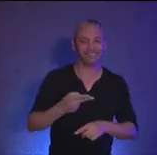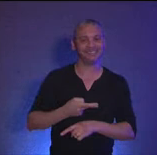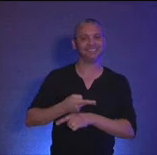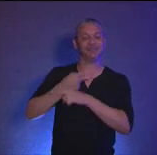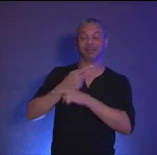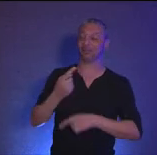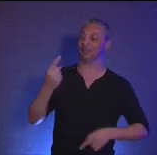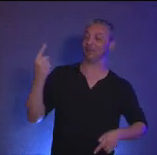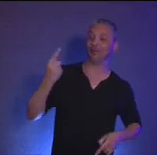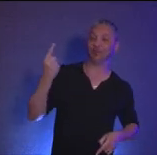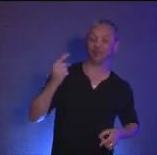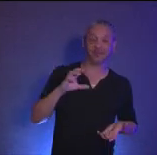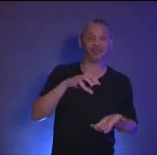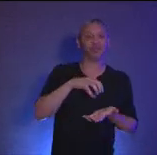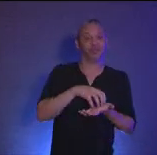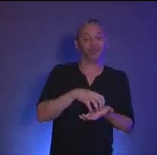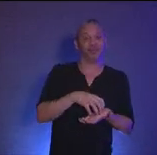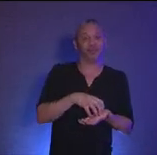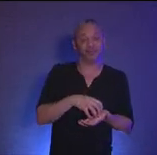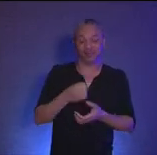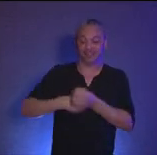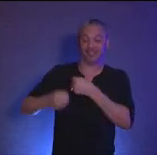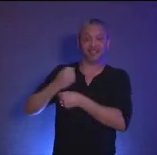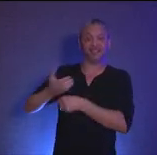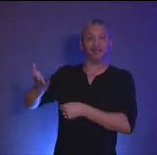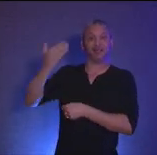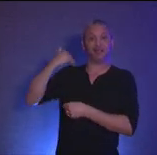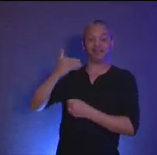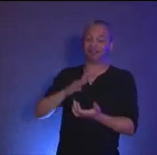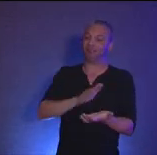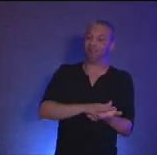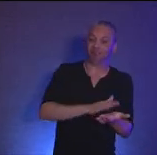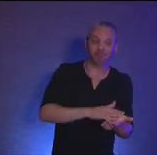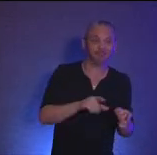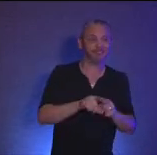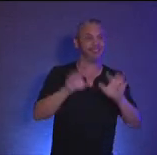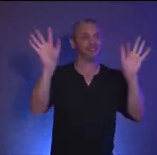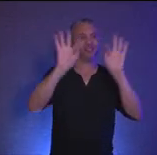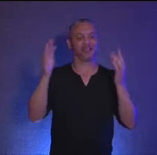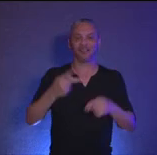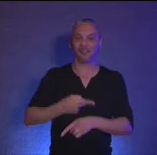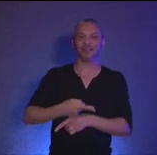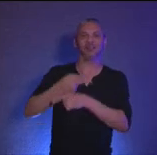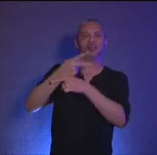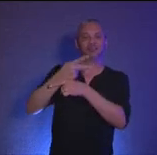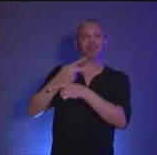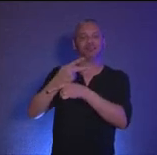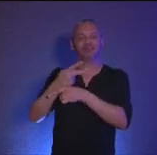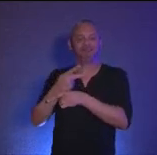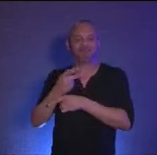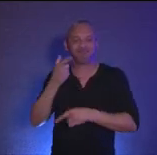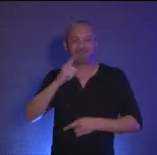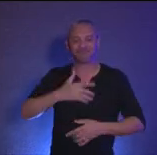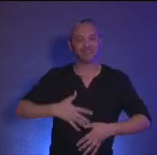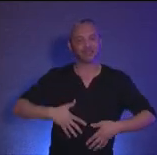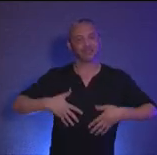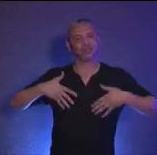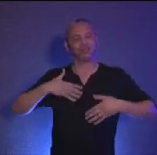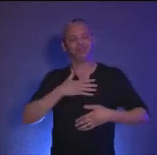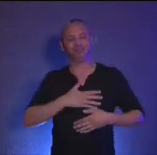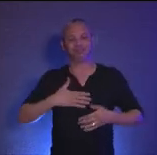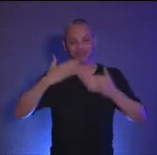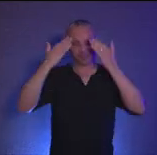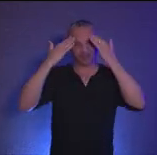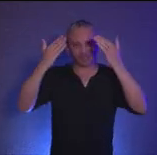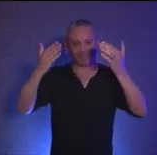é o primeiro do núcleo, então... O ano passado ganhamos uma menção honrosa, que foi muito feliz, mas agora a gente está muito, muito, muito grato mesmo.